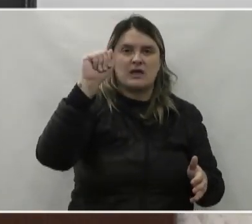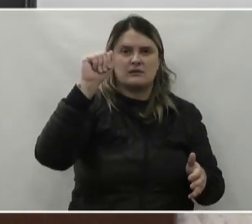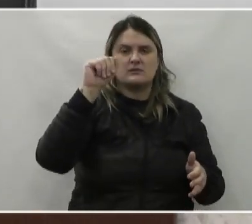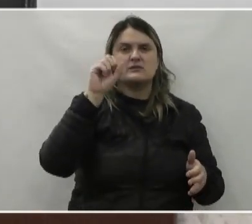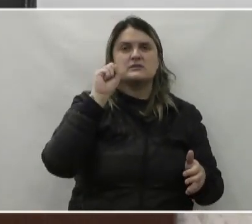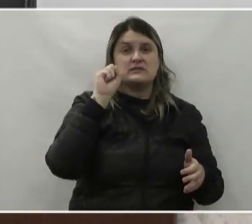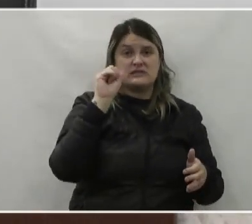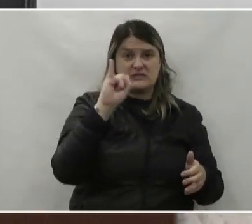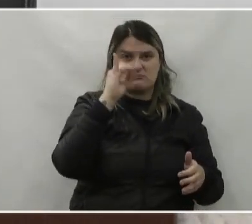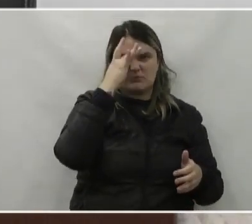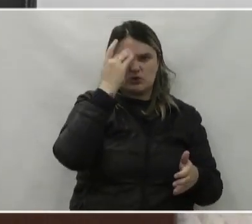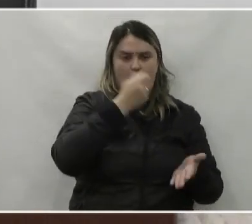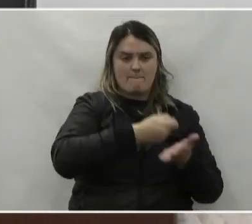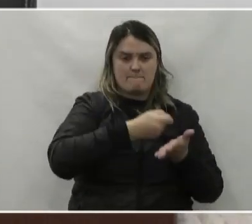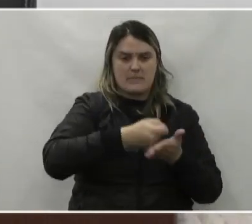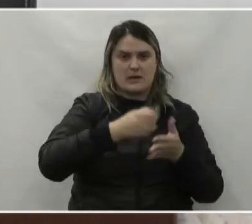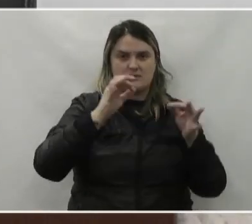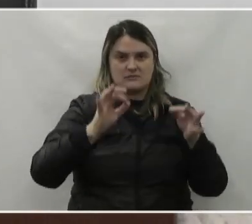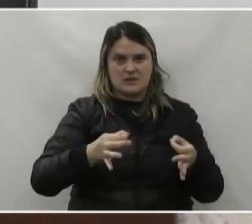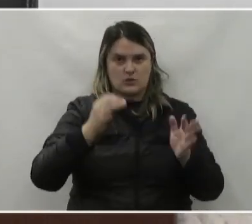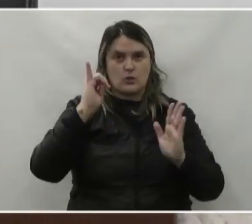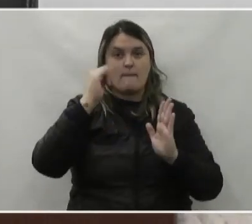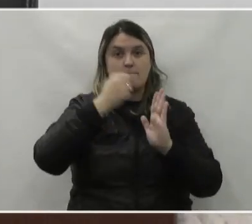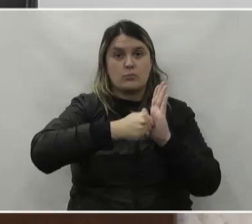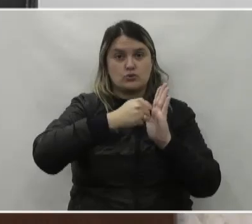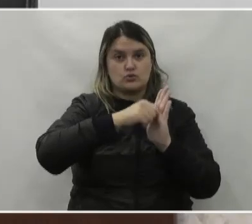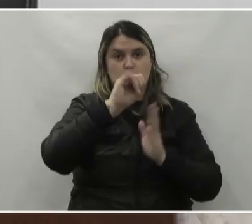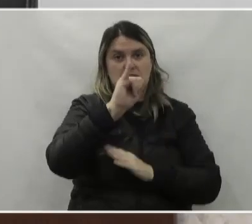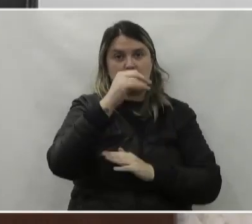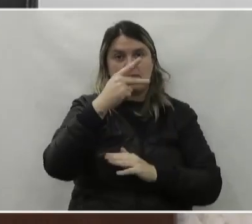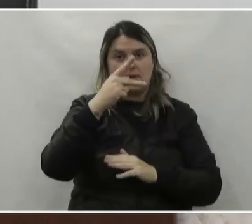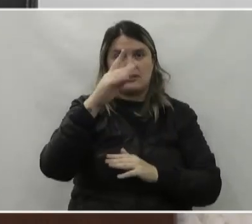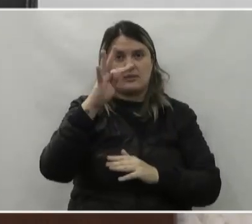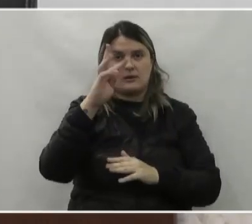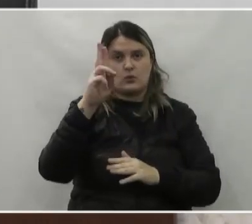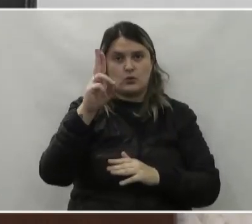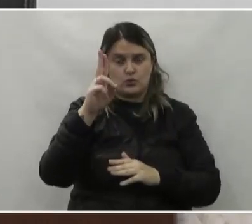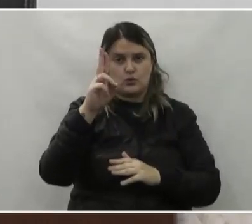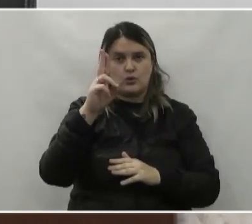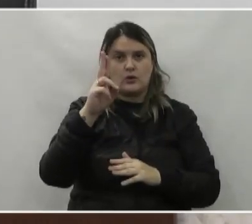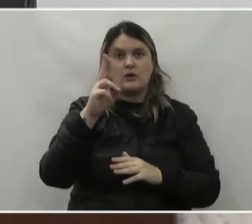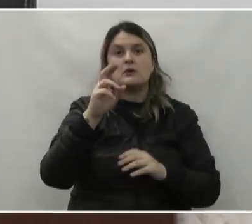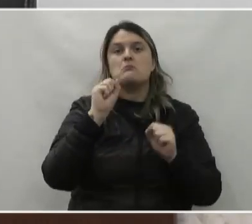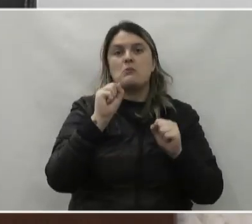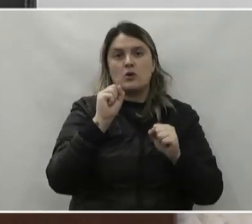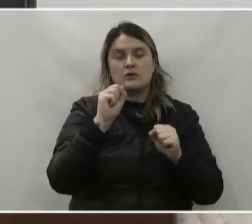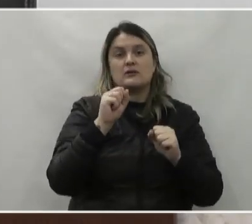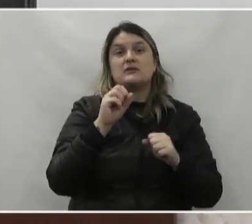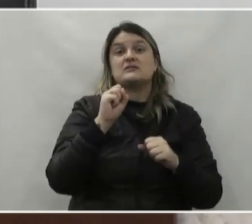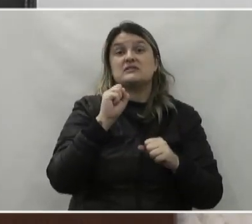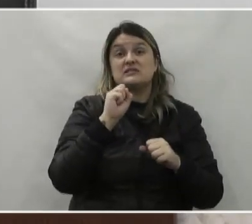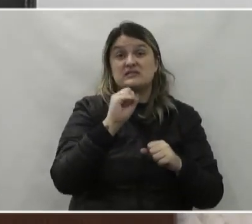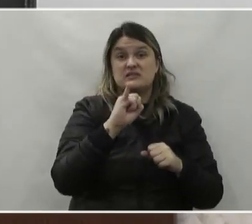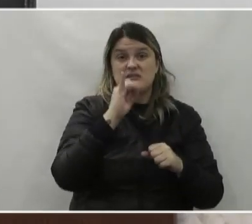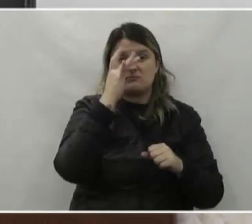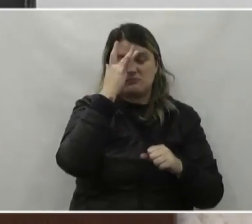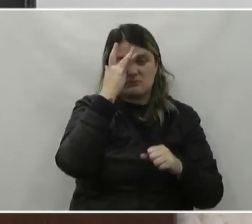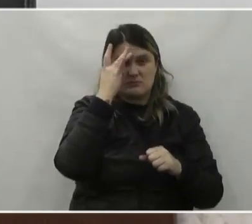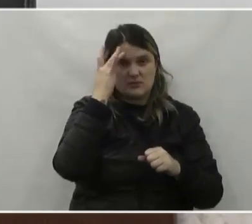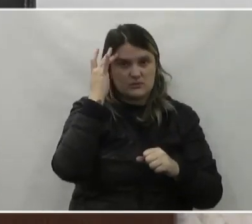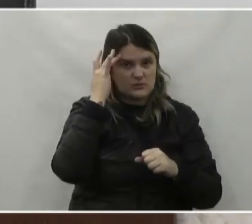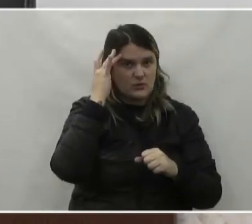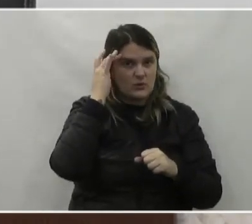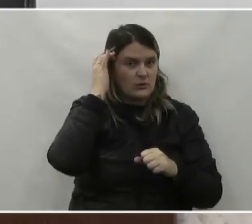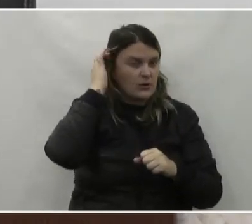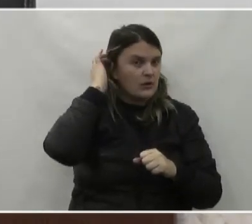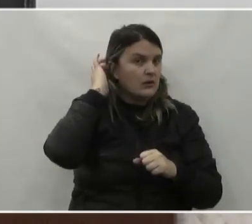dia, tinha direito ali. E também já existe uma lei também, vereadores, né? A lei do pequeno gerador.